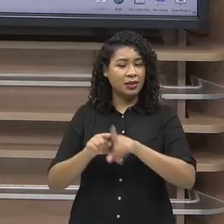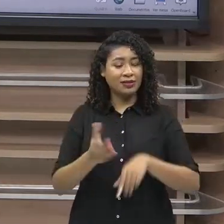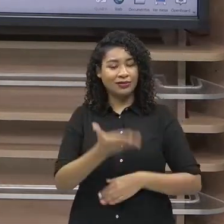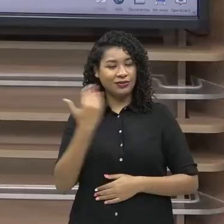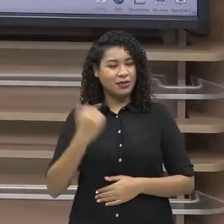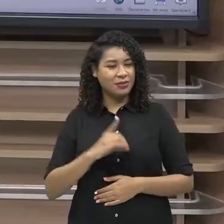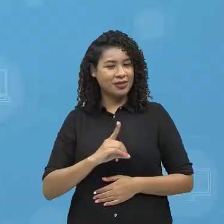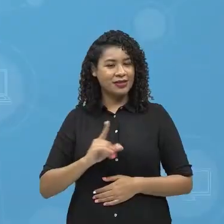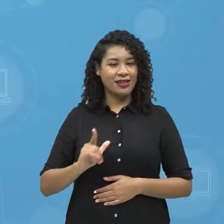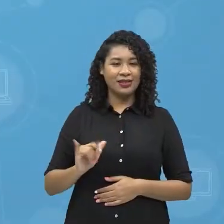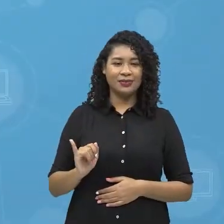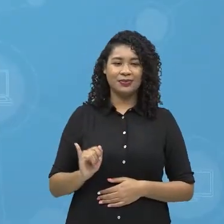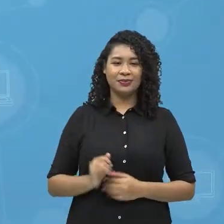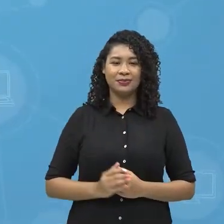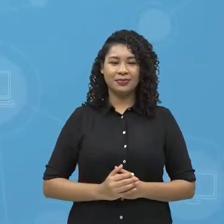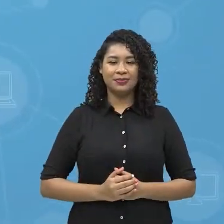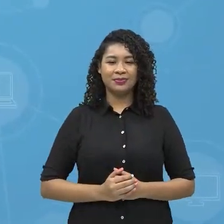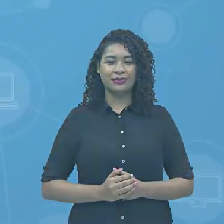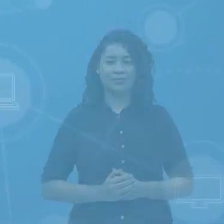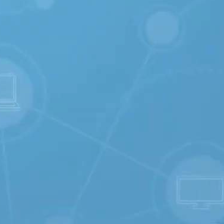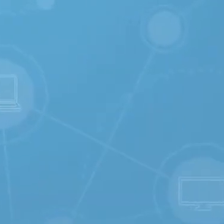hoje?